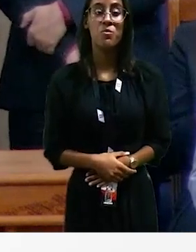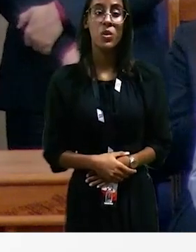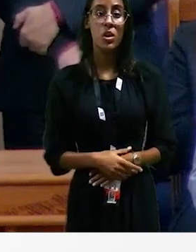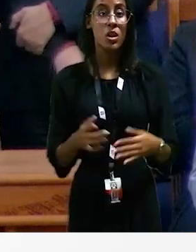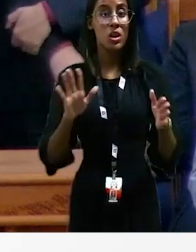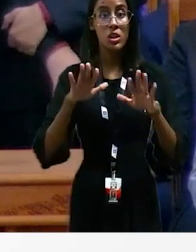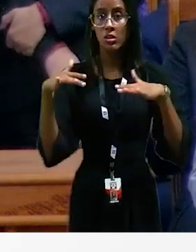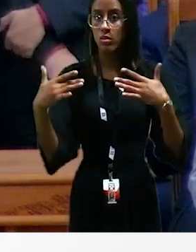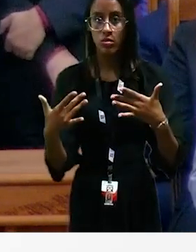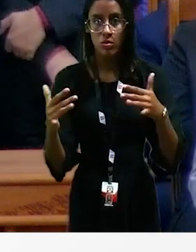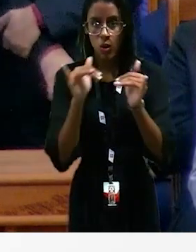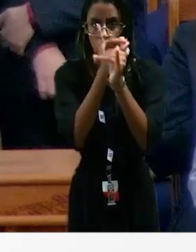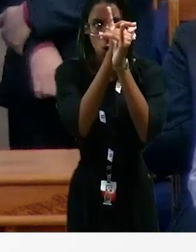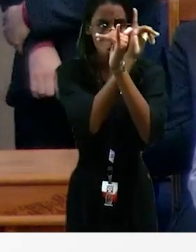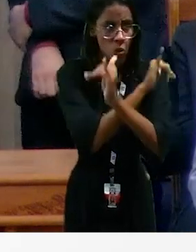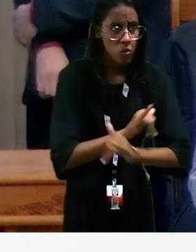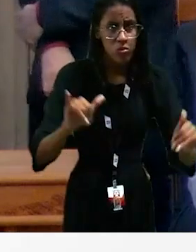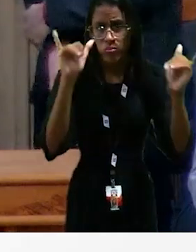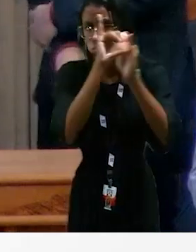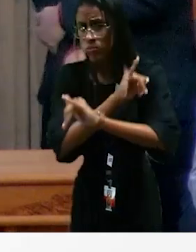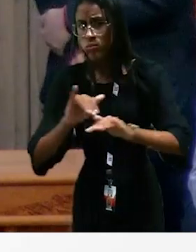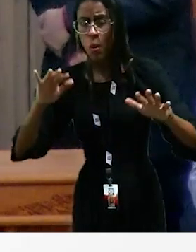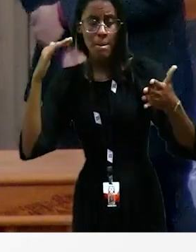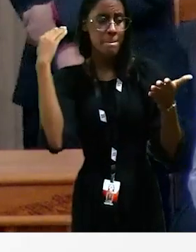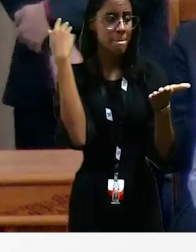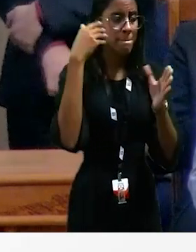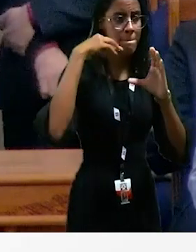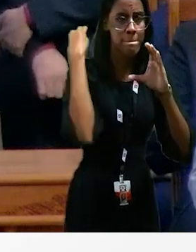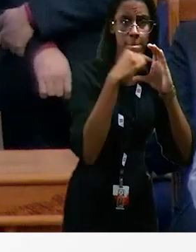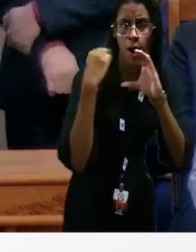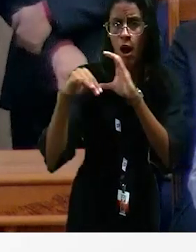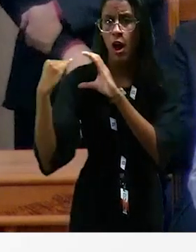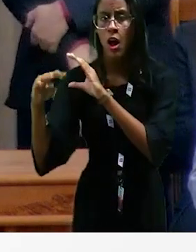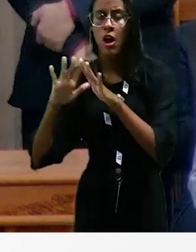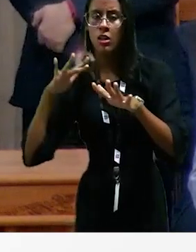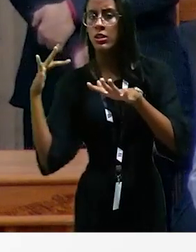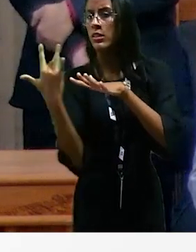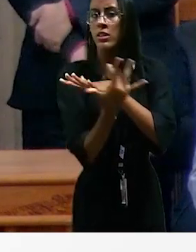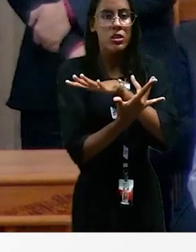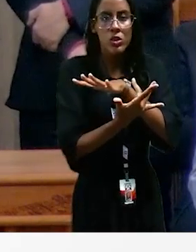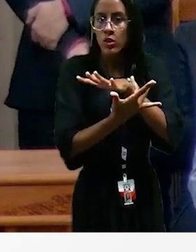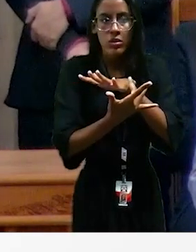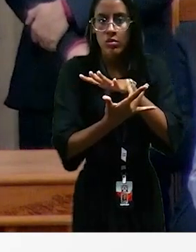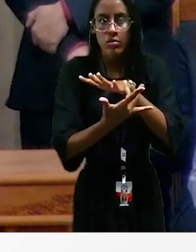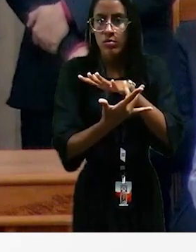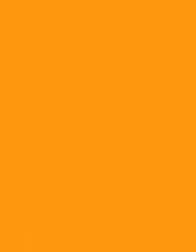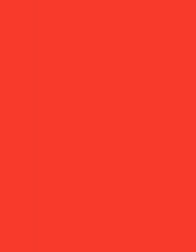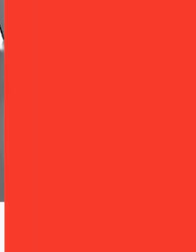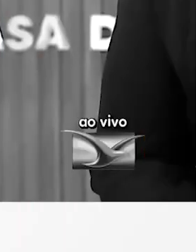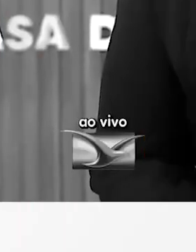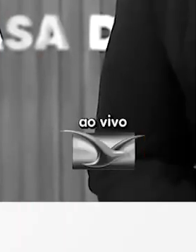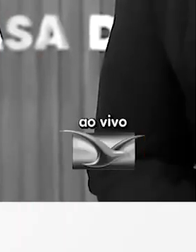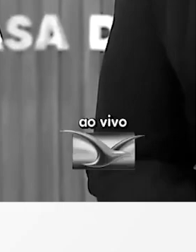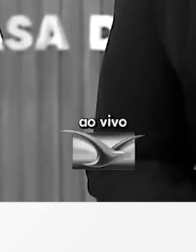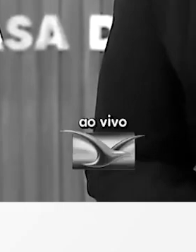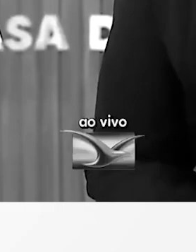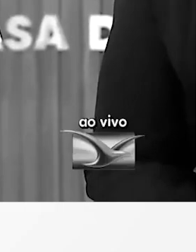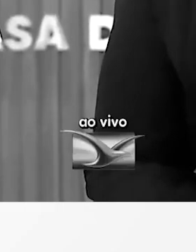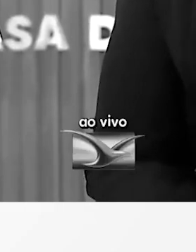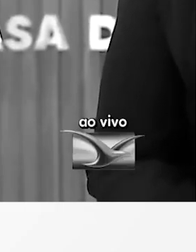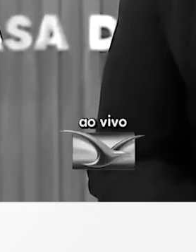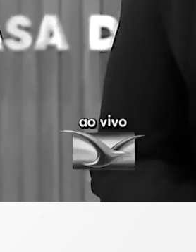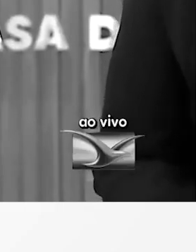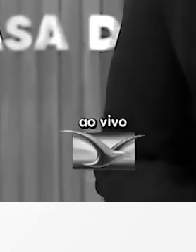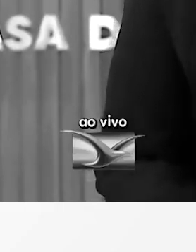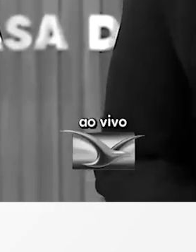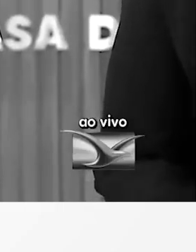os meios de comunicações sem sequer procurar ouvir as duas partes Pois é desde